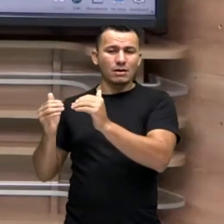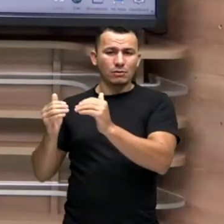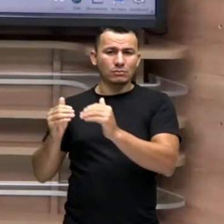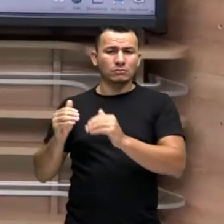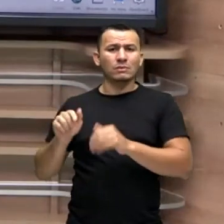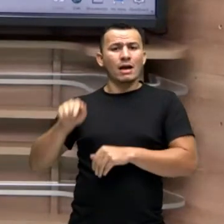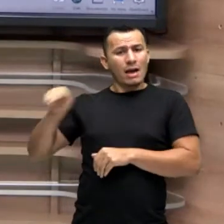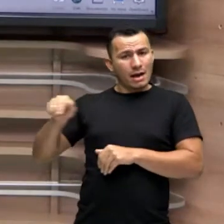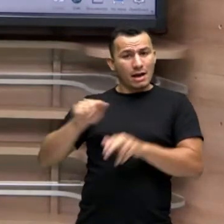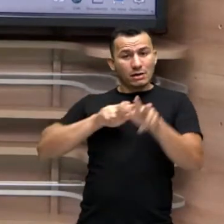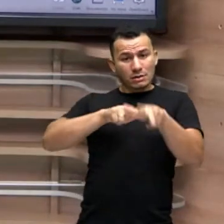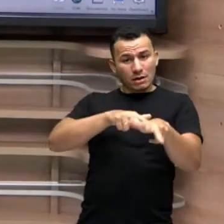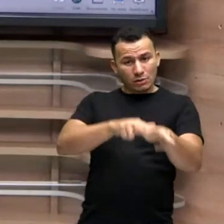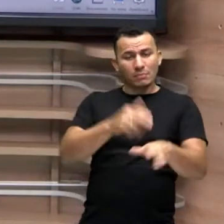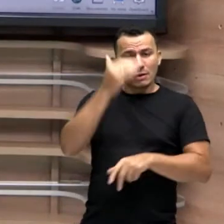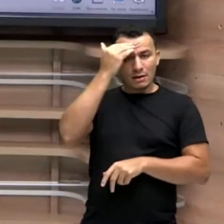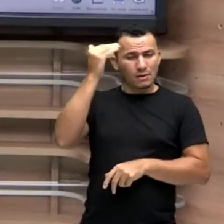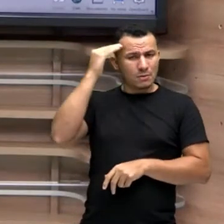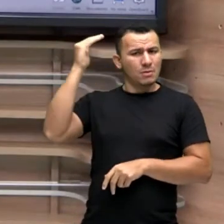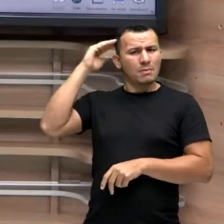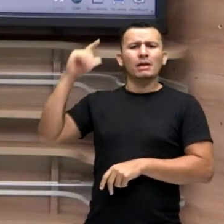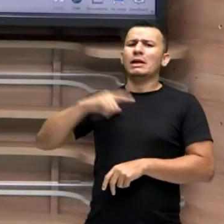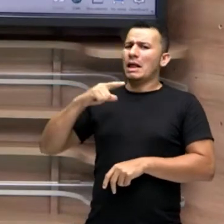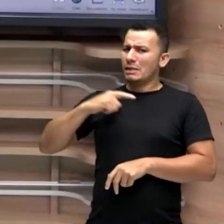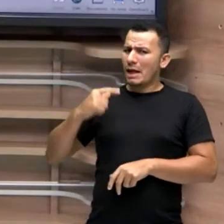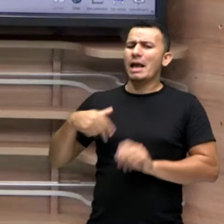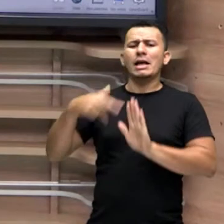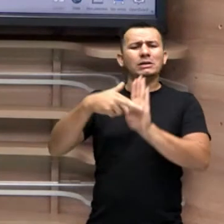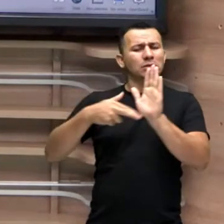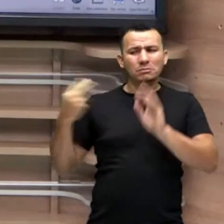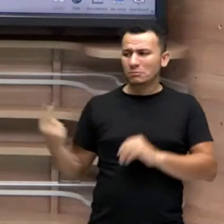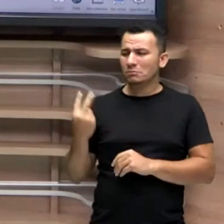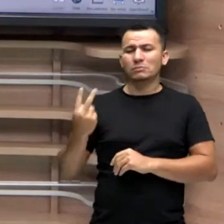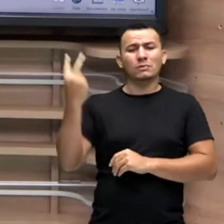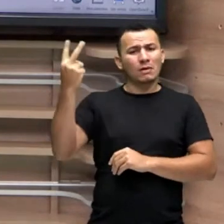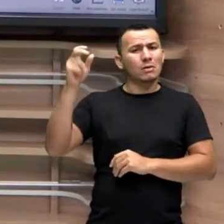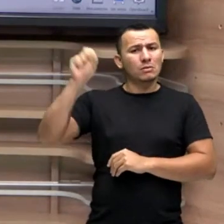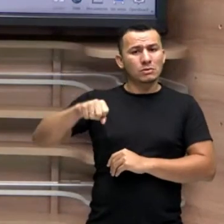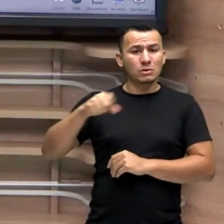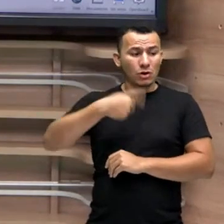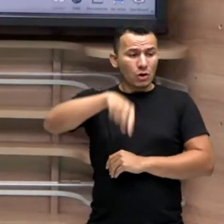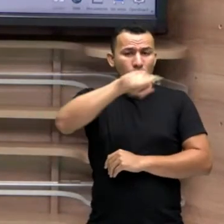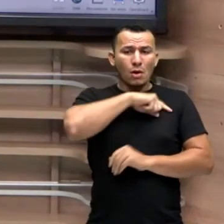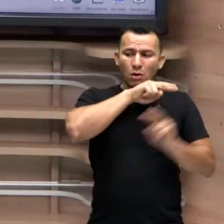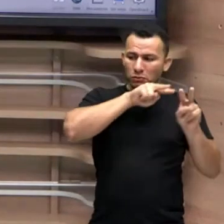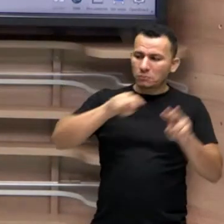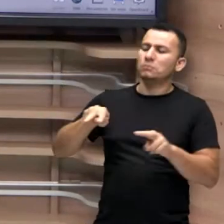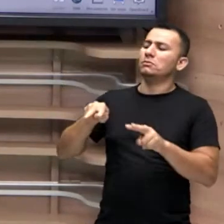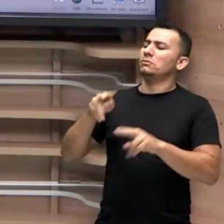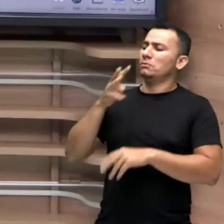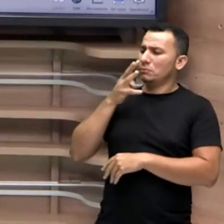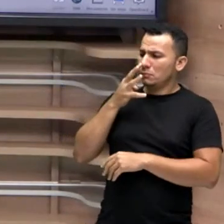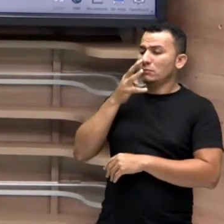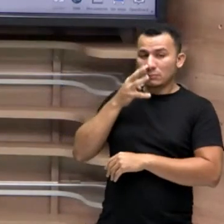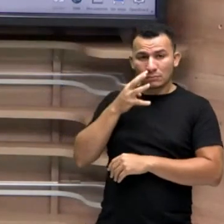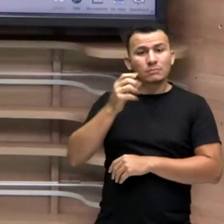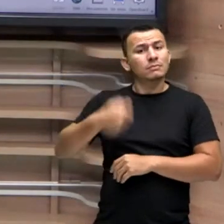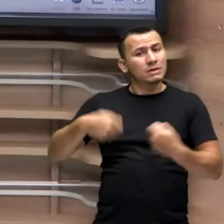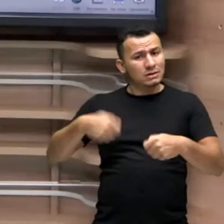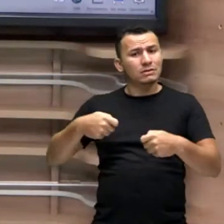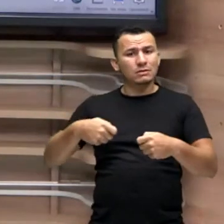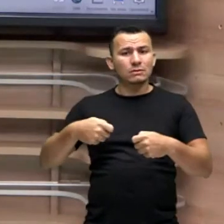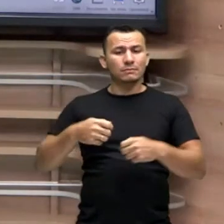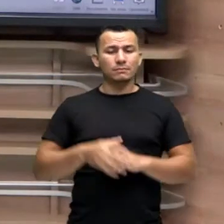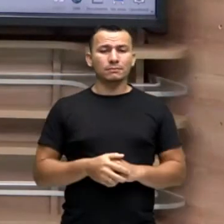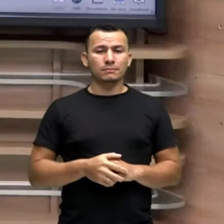riqueza e uma carga de valores que deveria ser muito bem olhado por todos nós que deveria ser a verdade